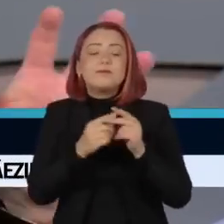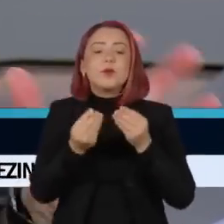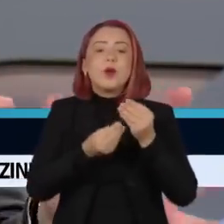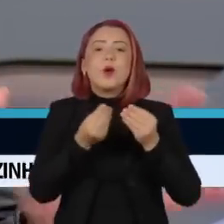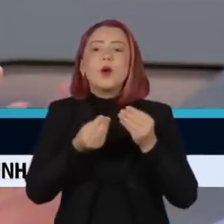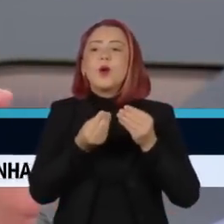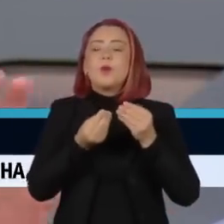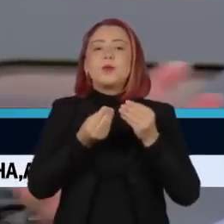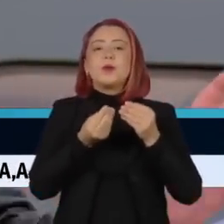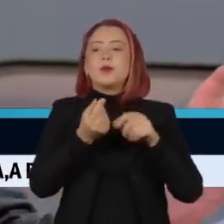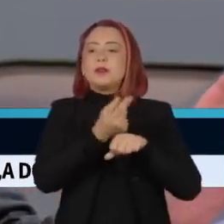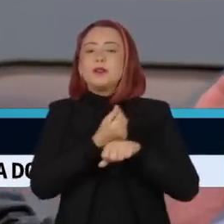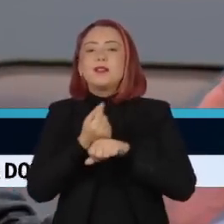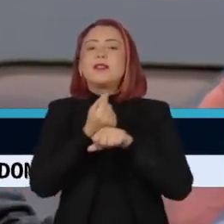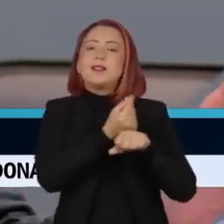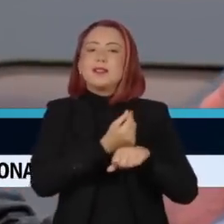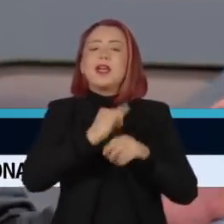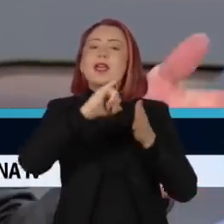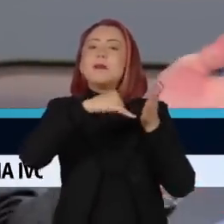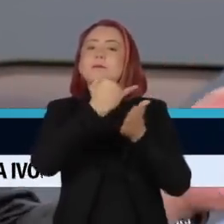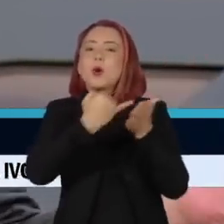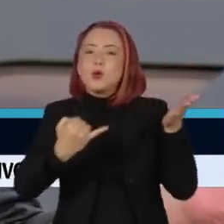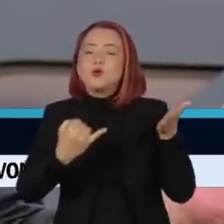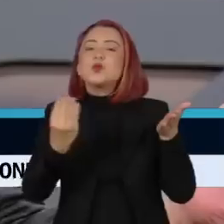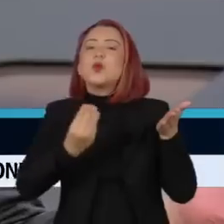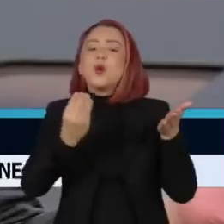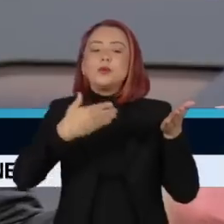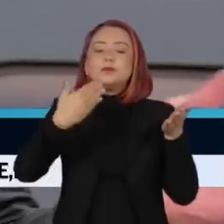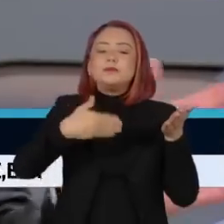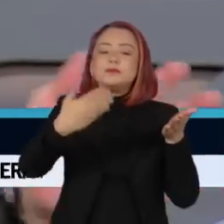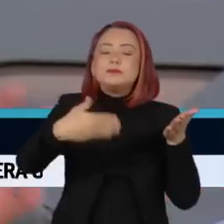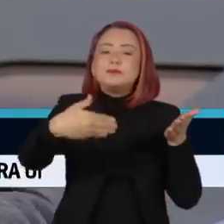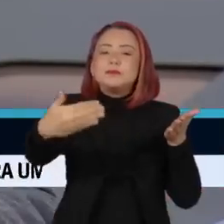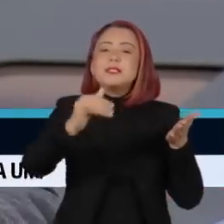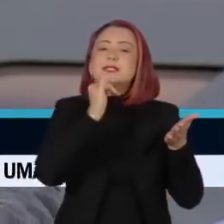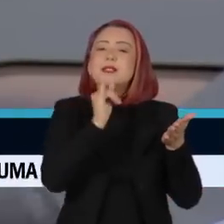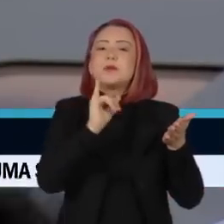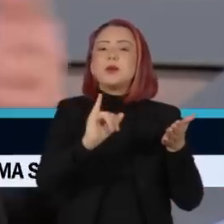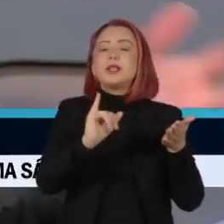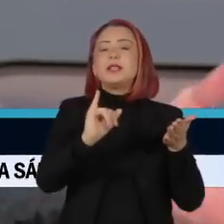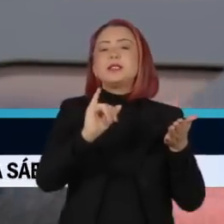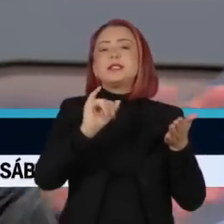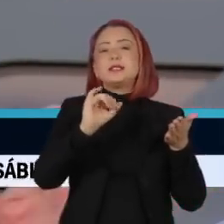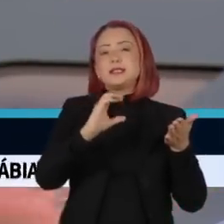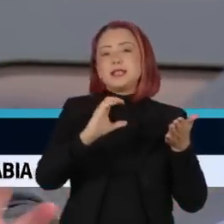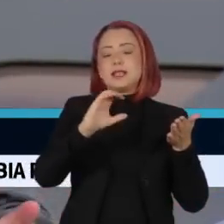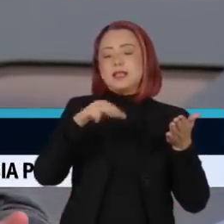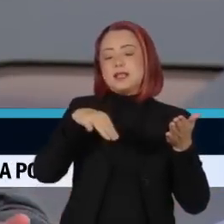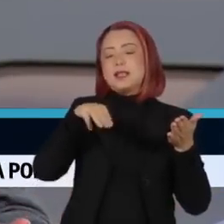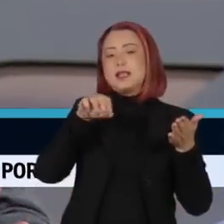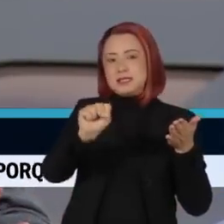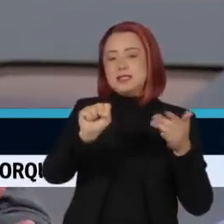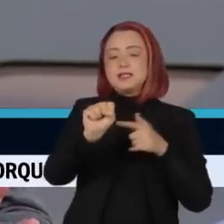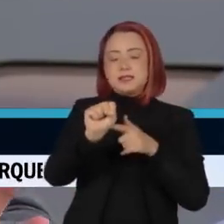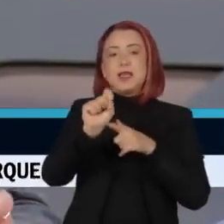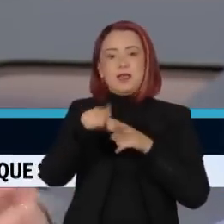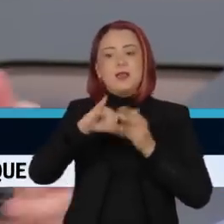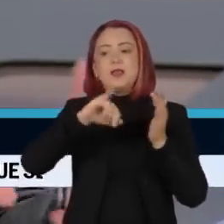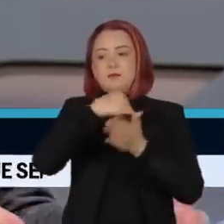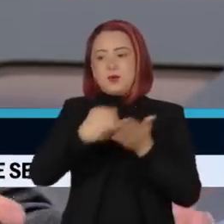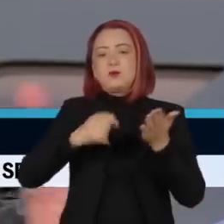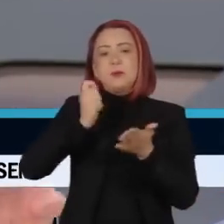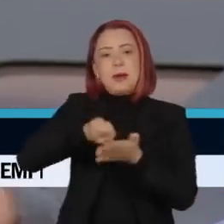quem decide um imposto fundamental para a vida do país, que é o ICMS, que tem que ser transformado num imposto de valor